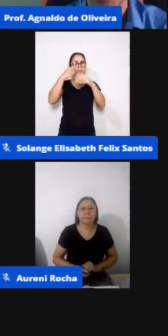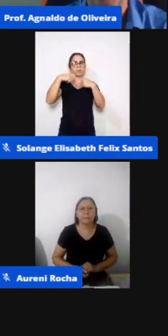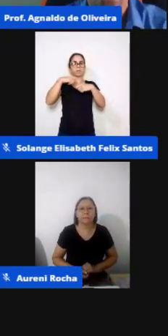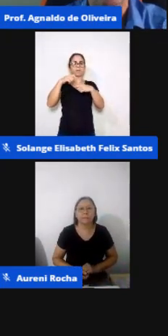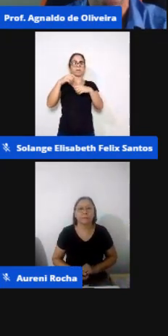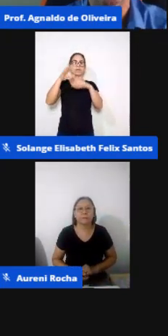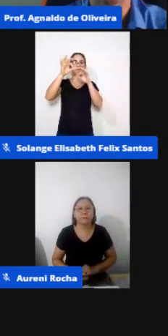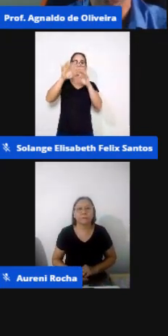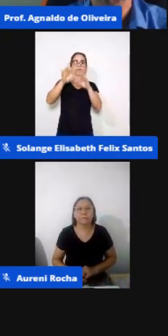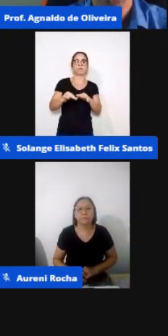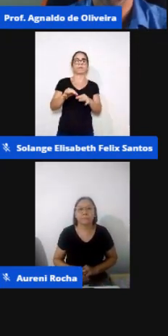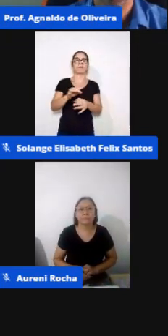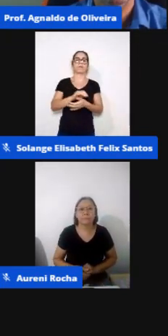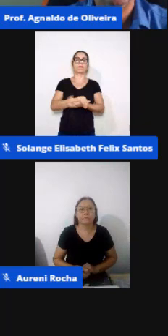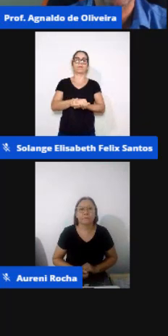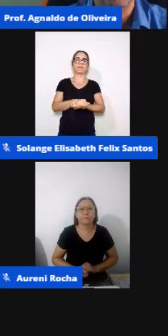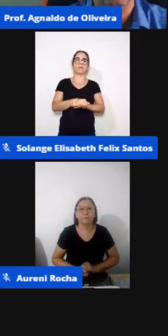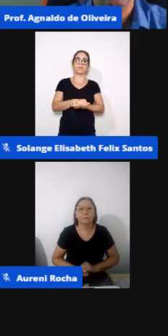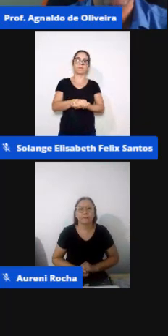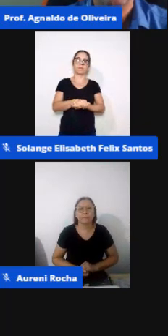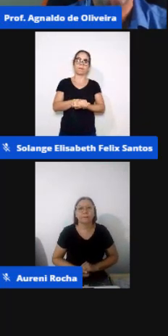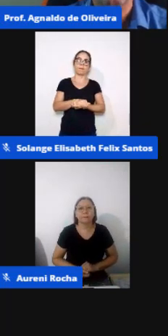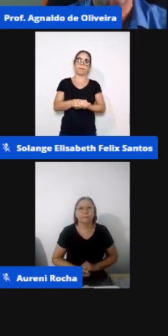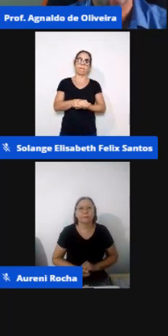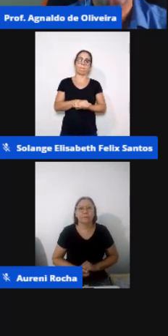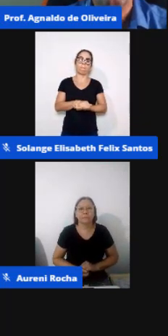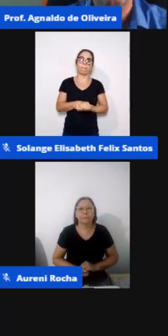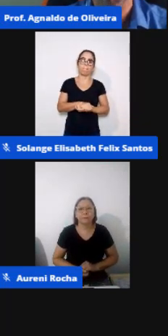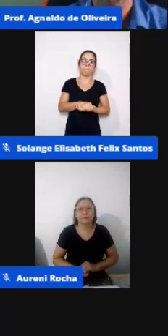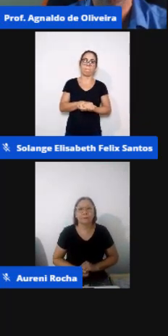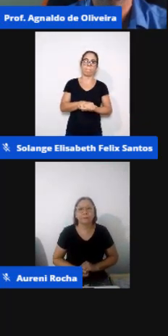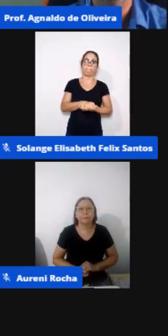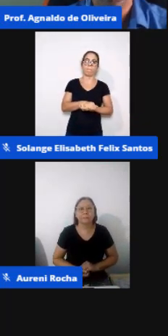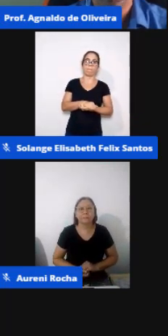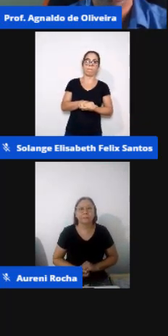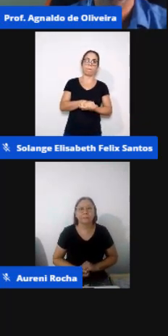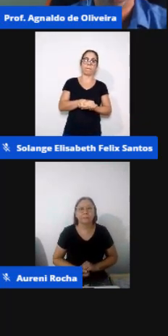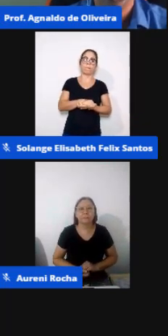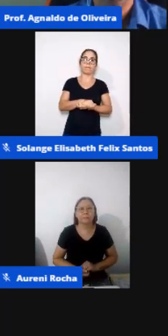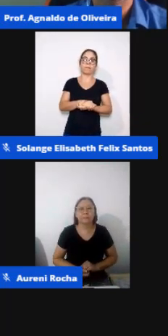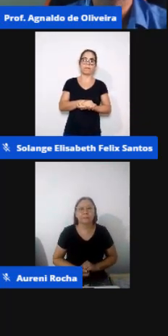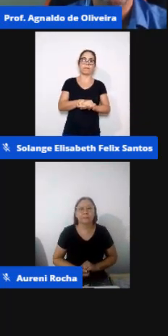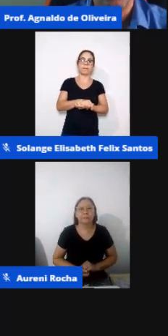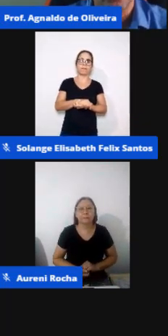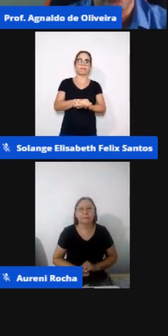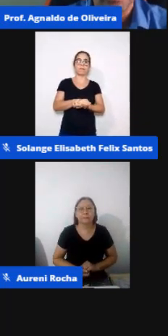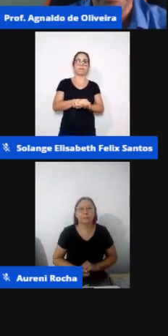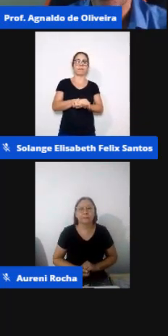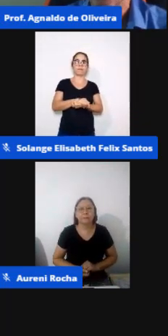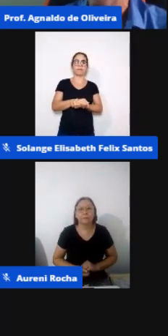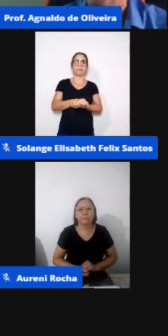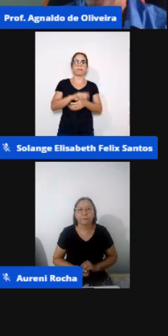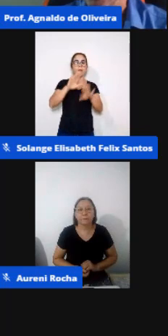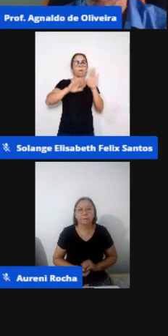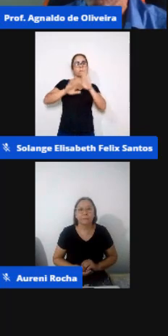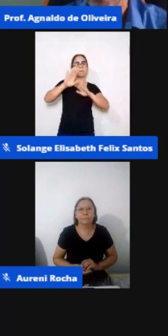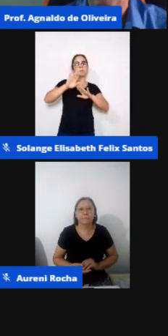sabemos que vocês já fazem isso, mas alertamos. Quanto mais cuidado tomar com essas